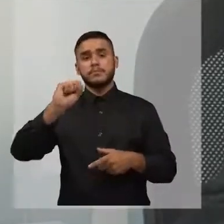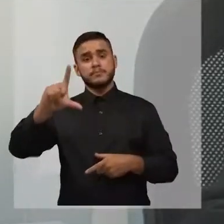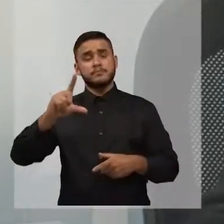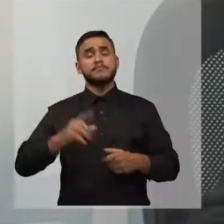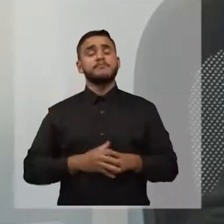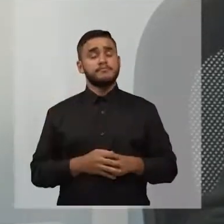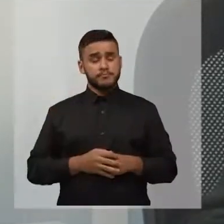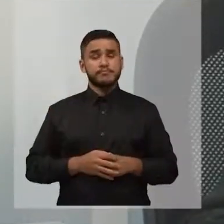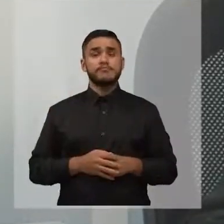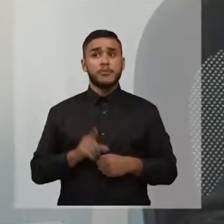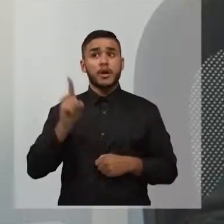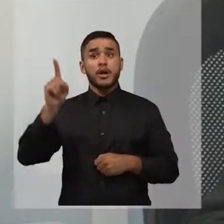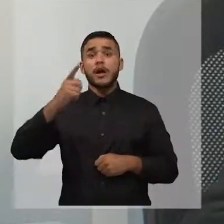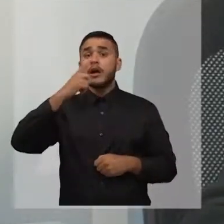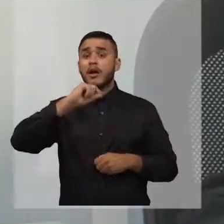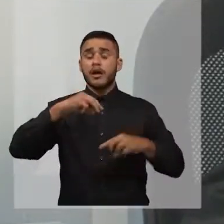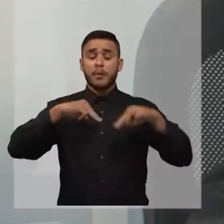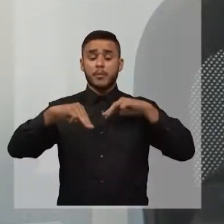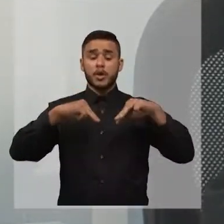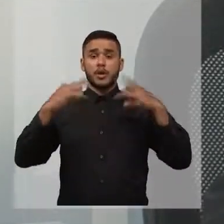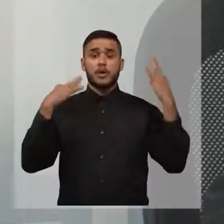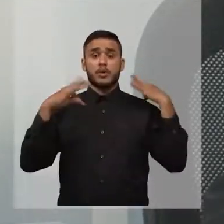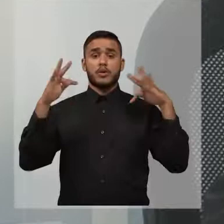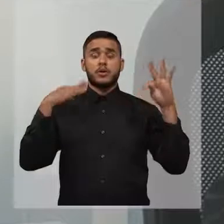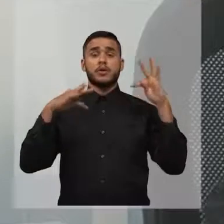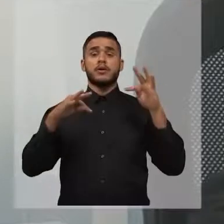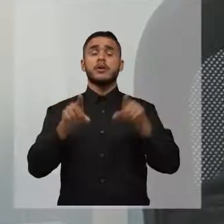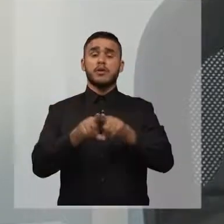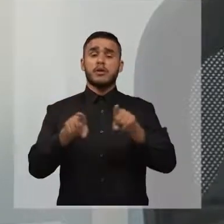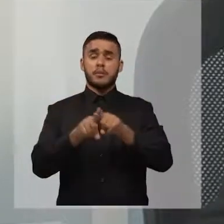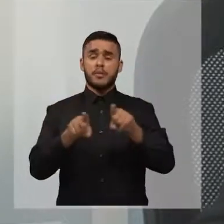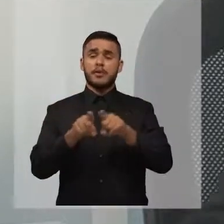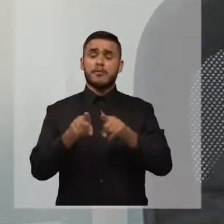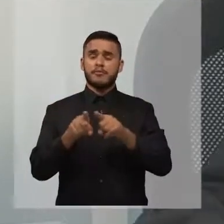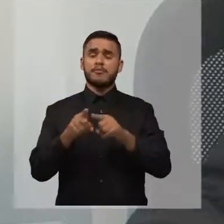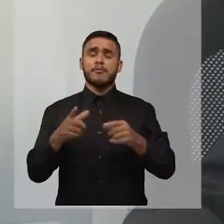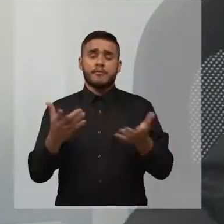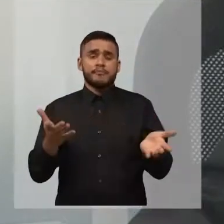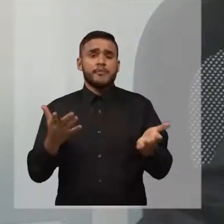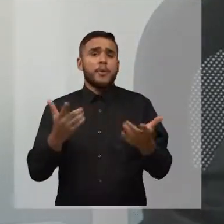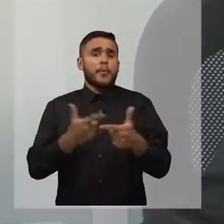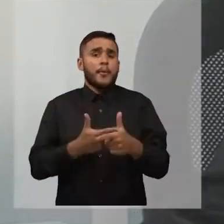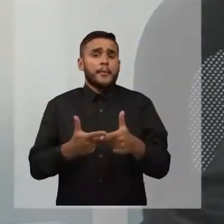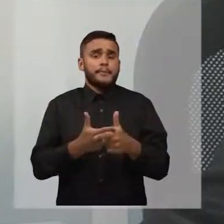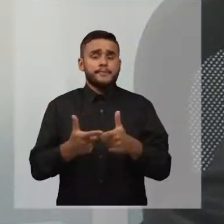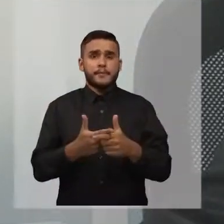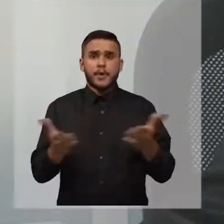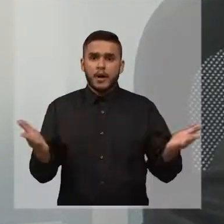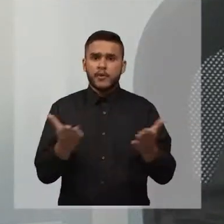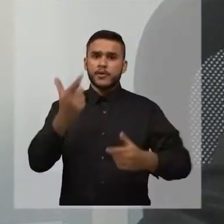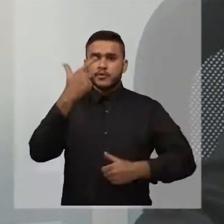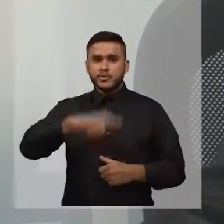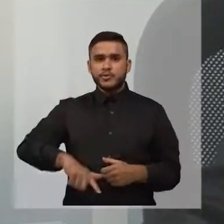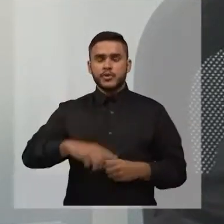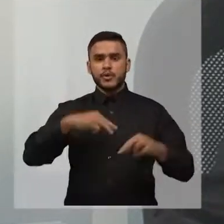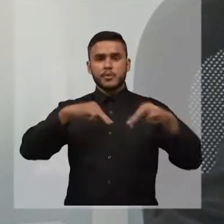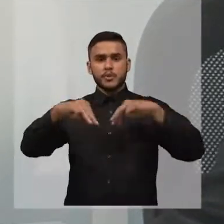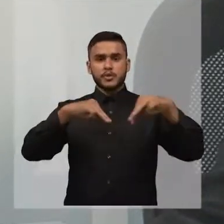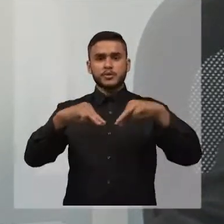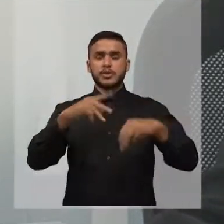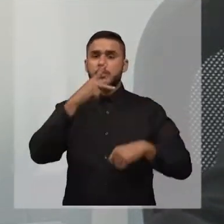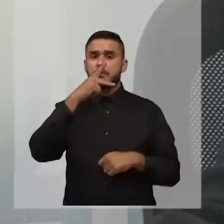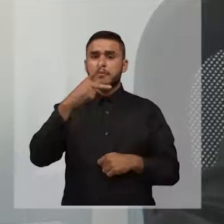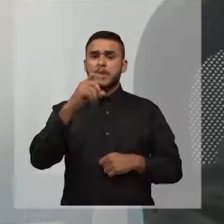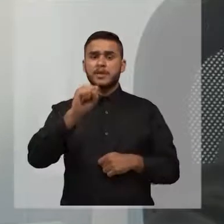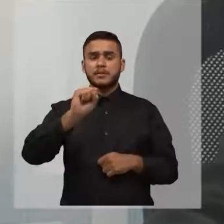o ministro do Turismo está envolvido. E agora, outro ministro do PSL, mas esse com um